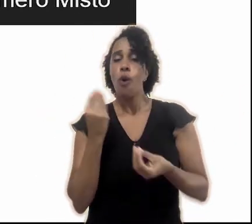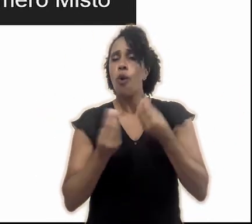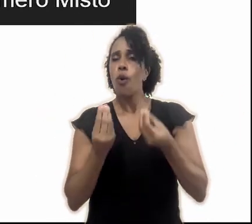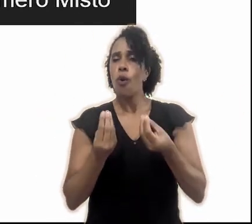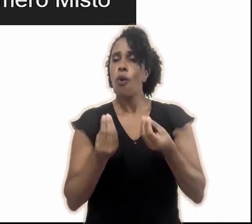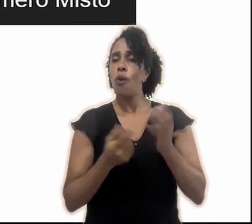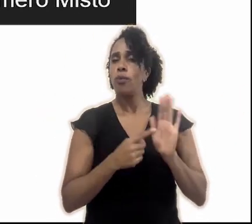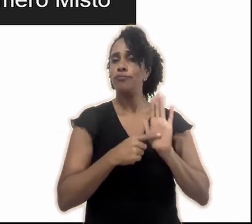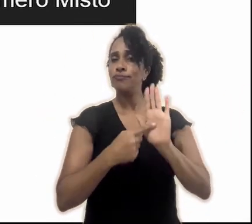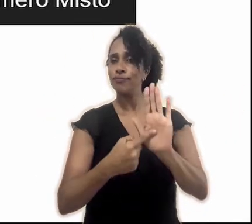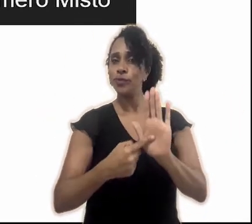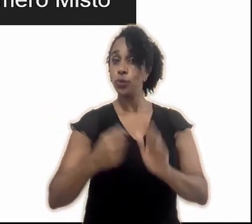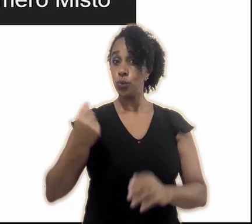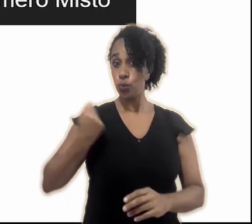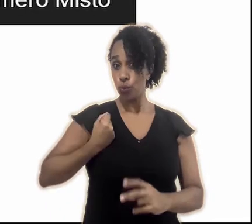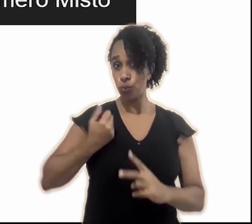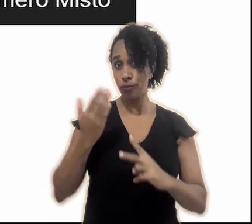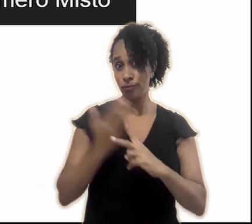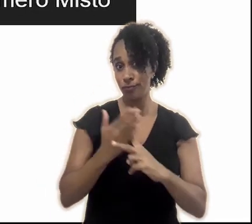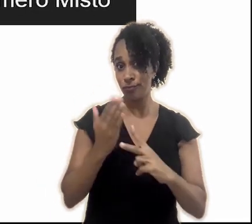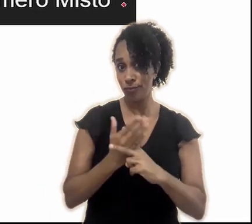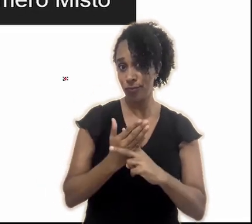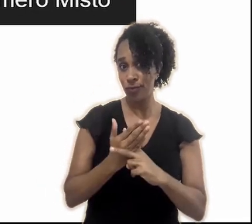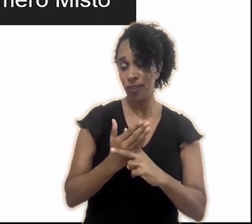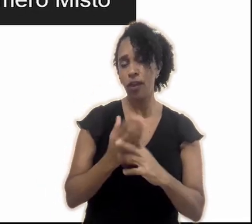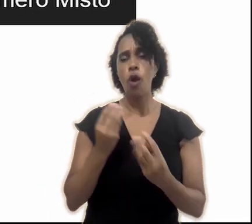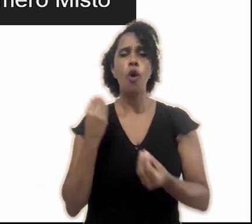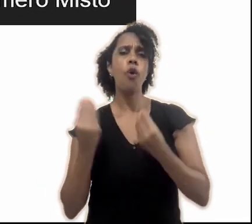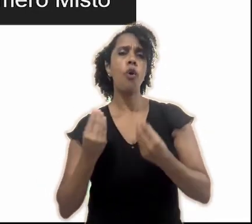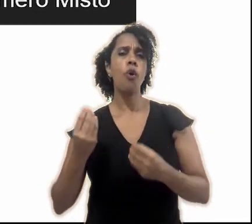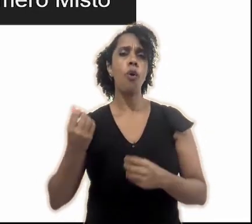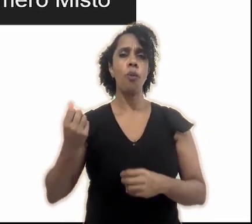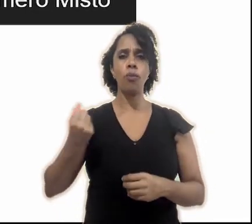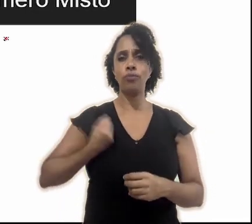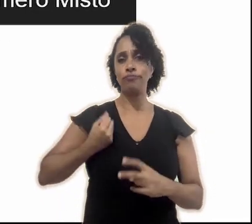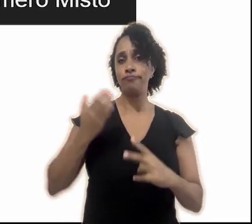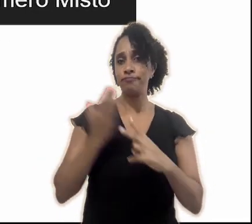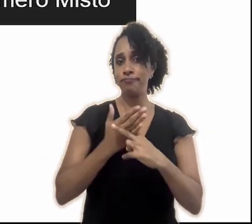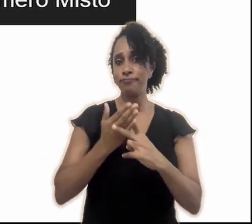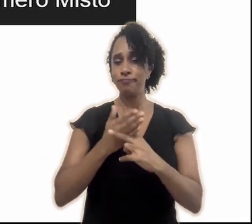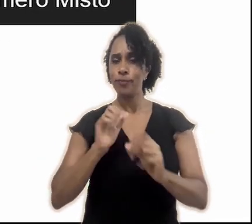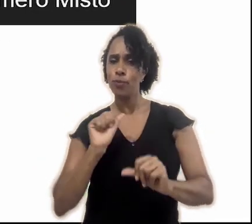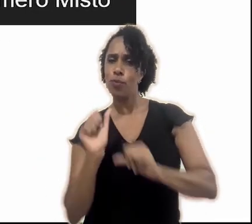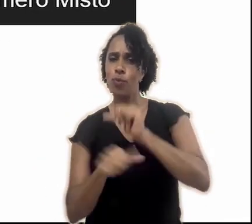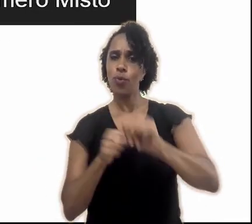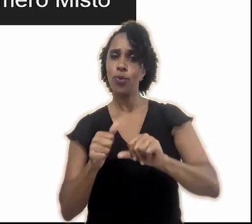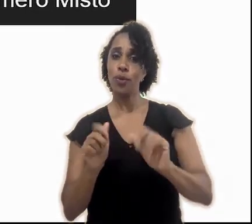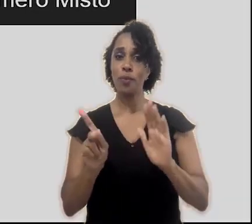modos de transformação, ou seja, transformar o número misto em fração imprópria e transformar a fração imprópria em número misto.